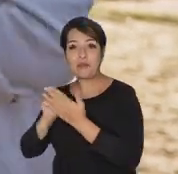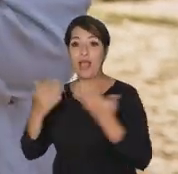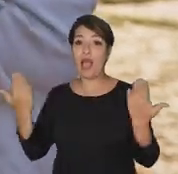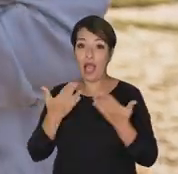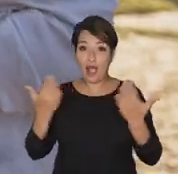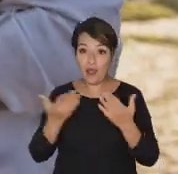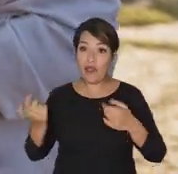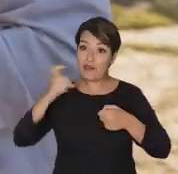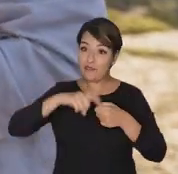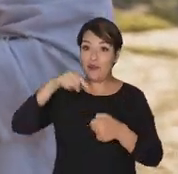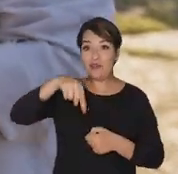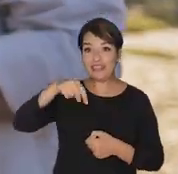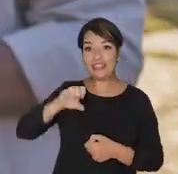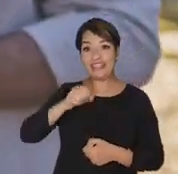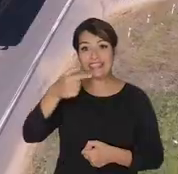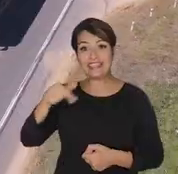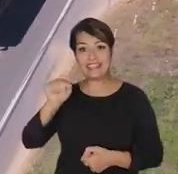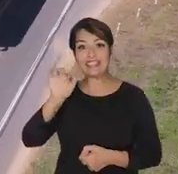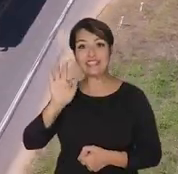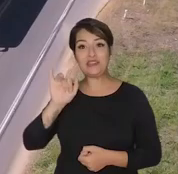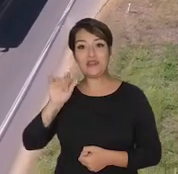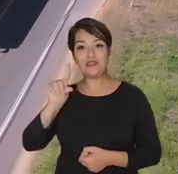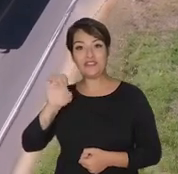catando laranja?